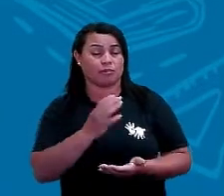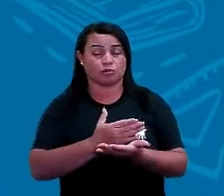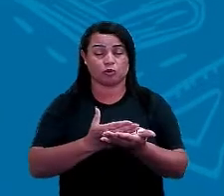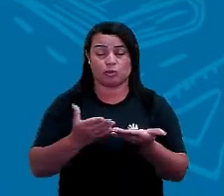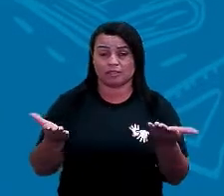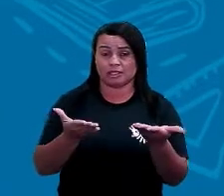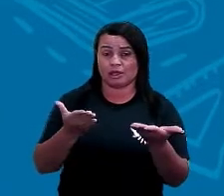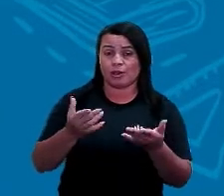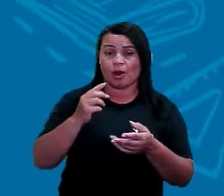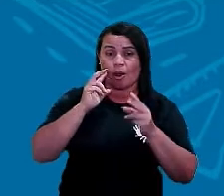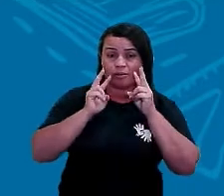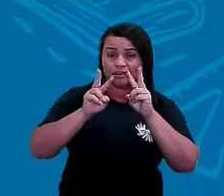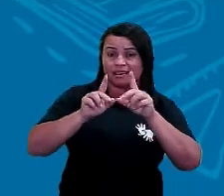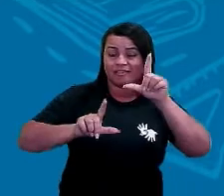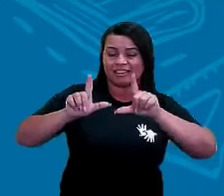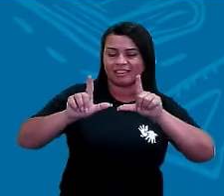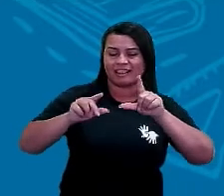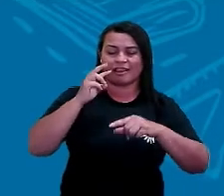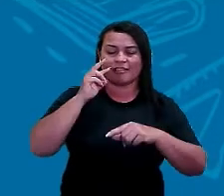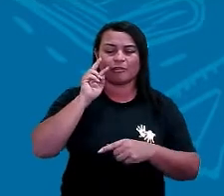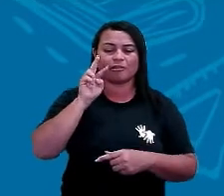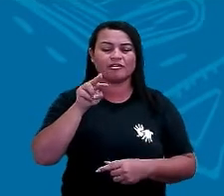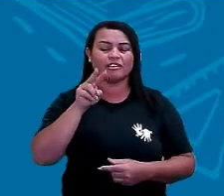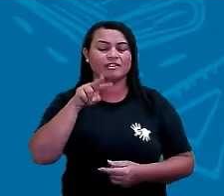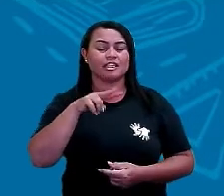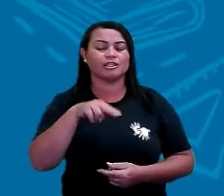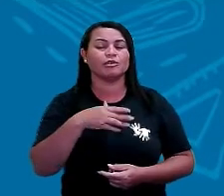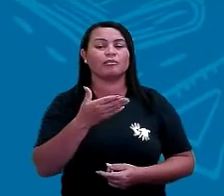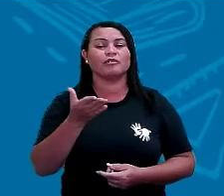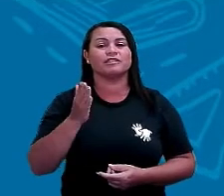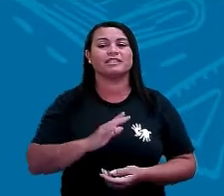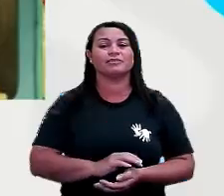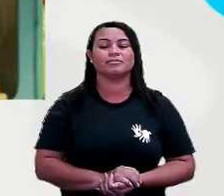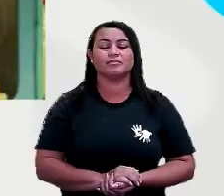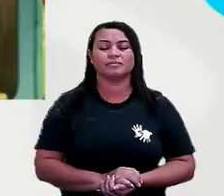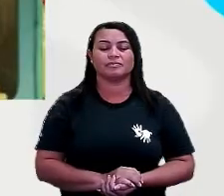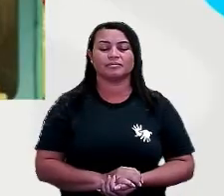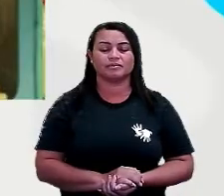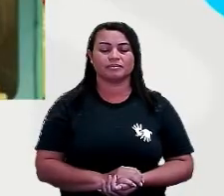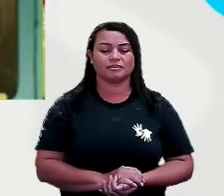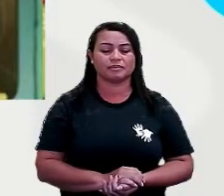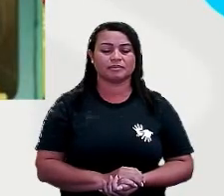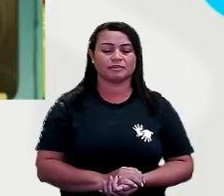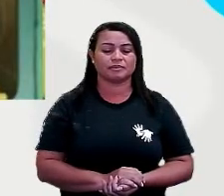história. Então, de olho na tela aí, tá bom? Eu vou fazer a leitura para vocês da nossa história.